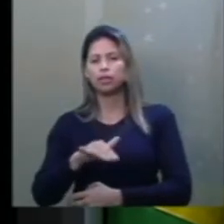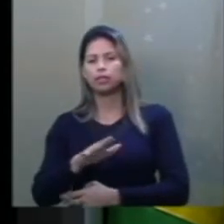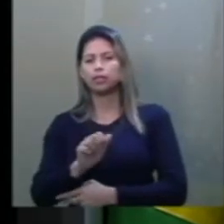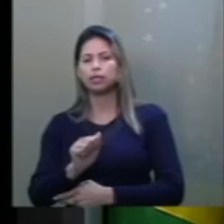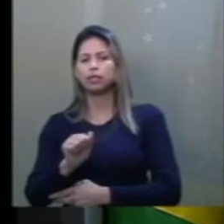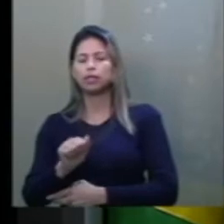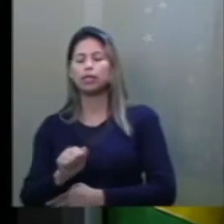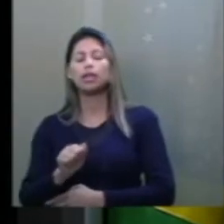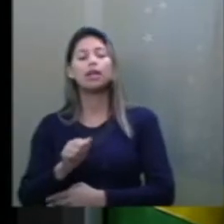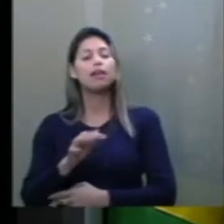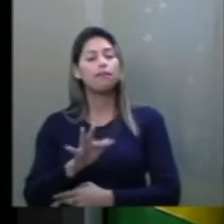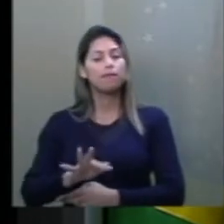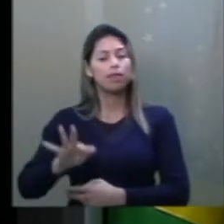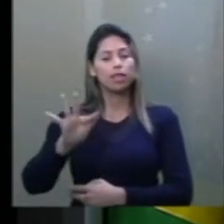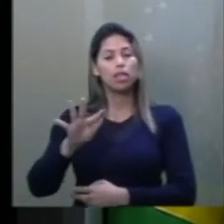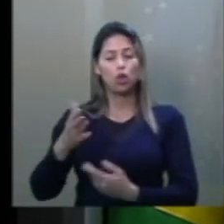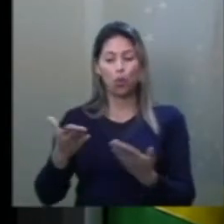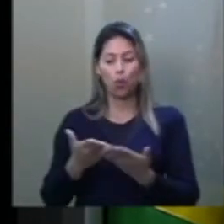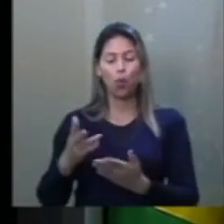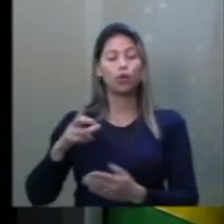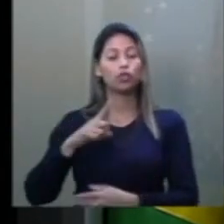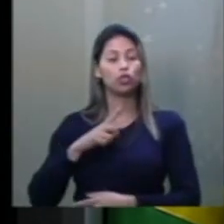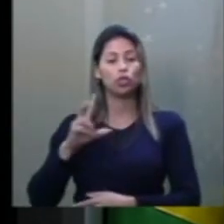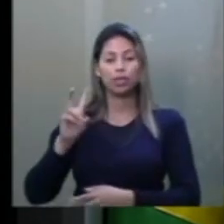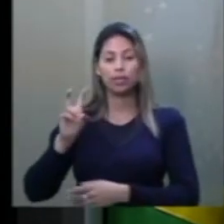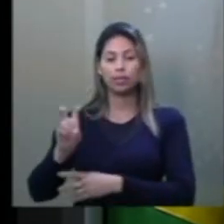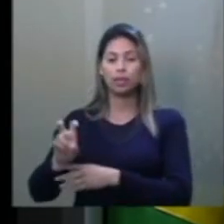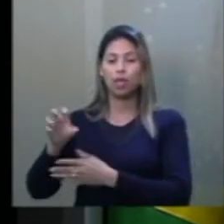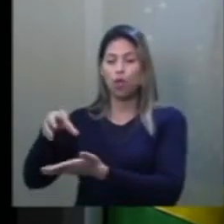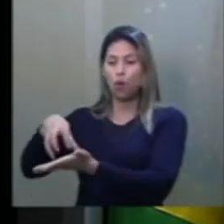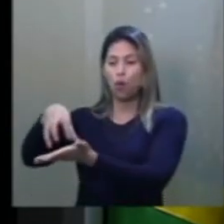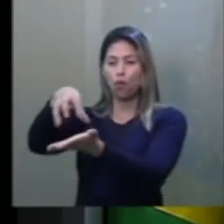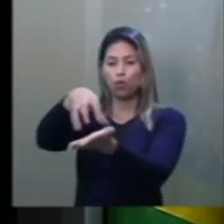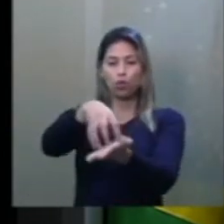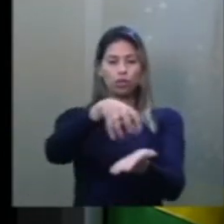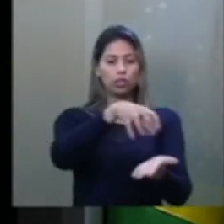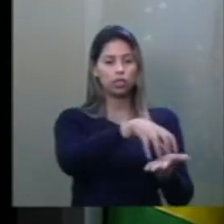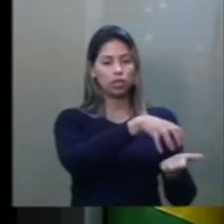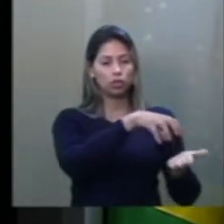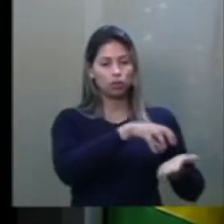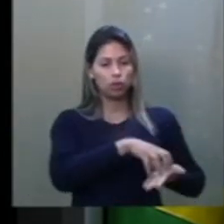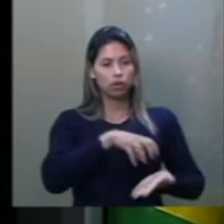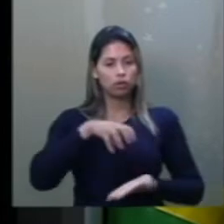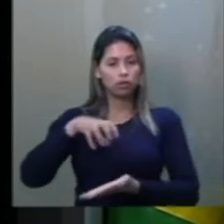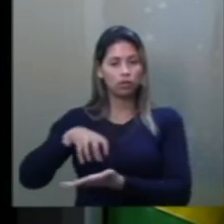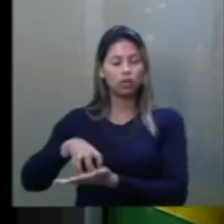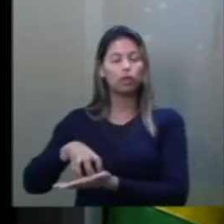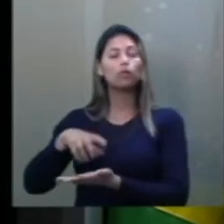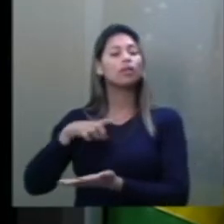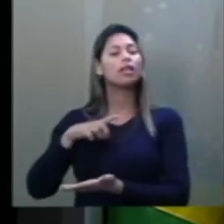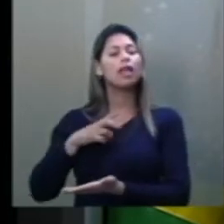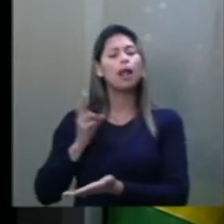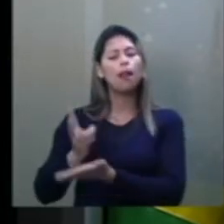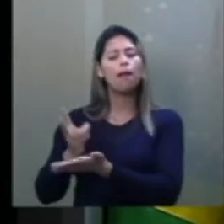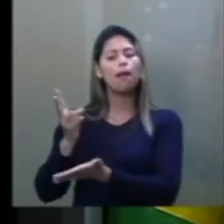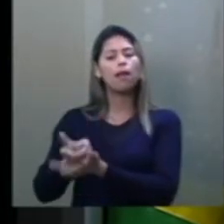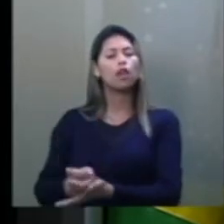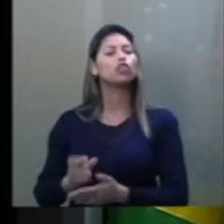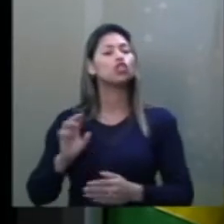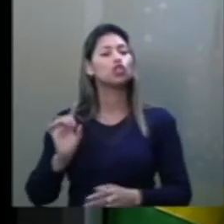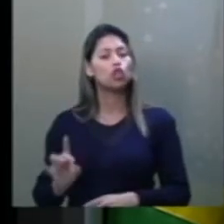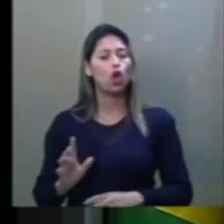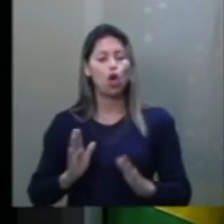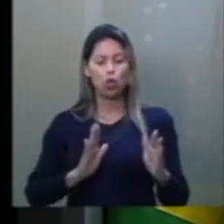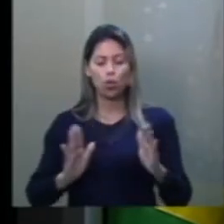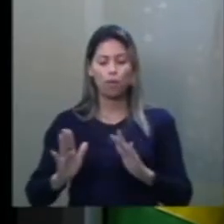são 5 unidades operando com o mesmo padrão de atuação. Somente em